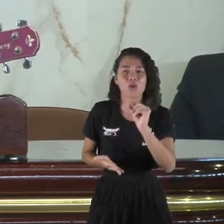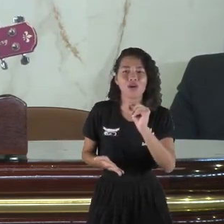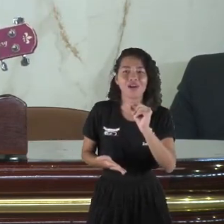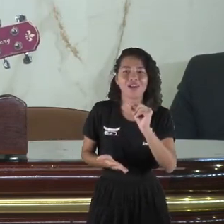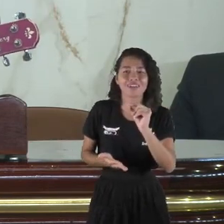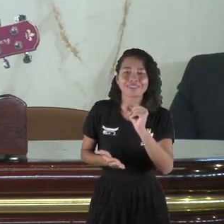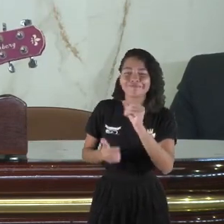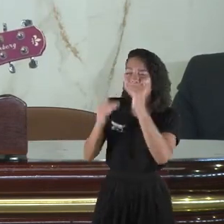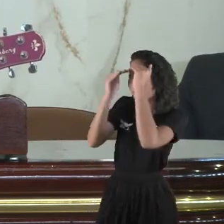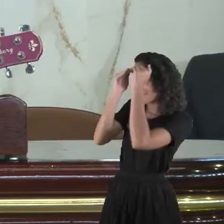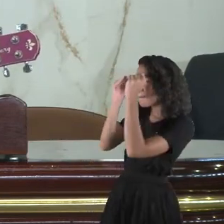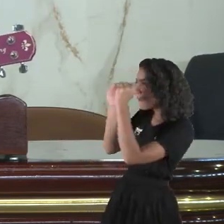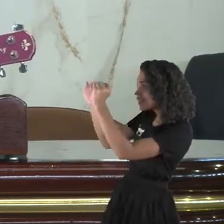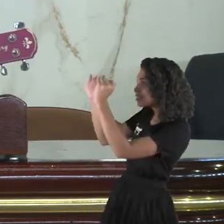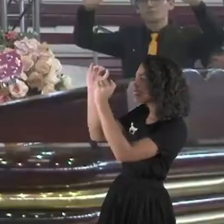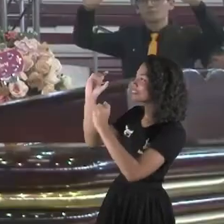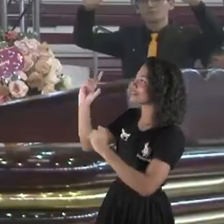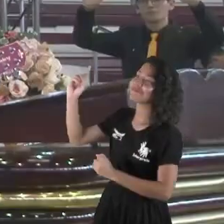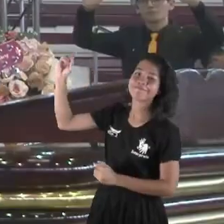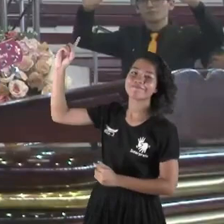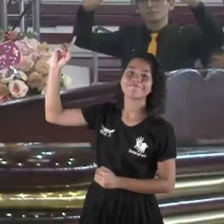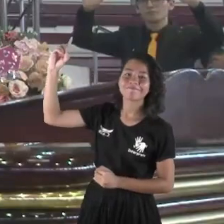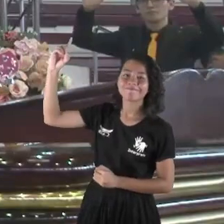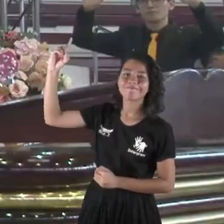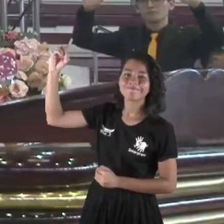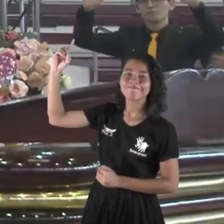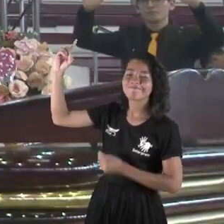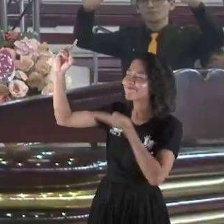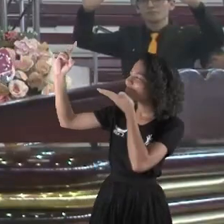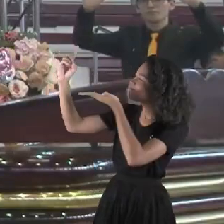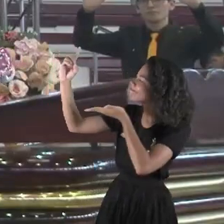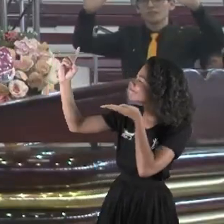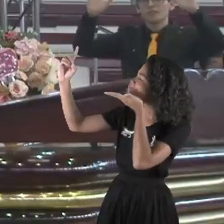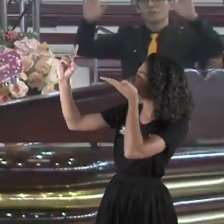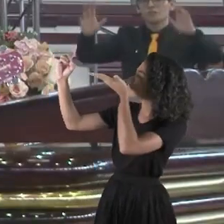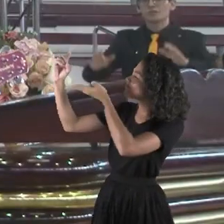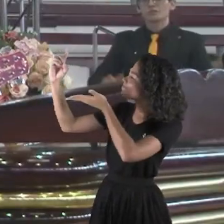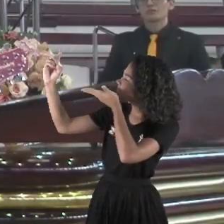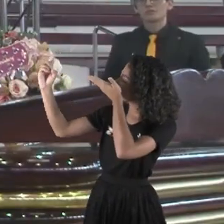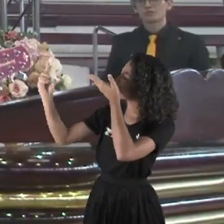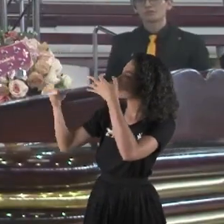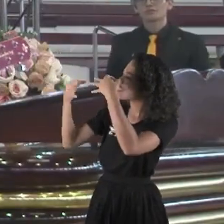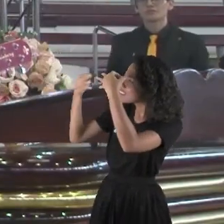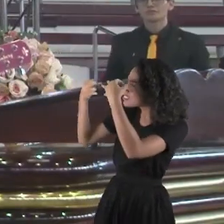apenas envolvido, tem que estar comprometido com Ele.